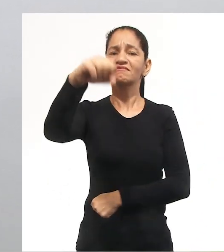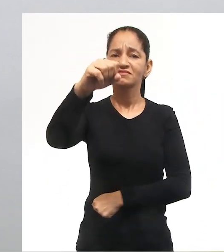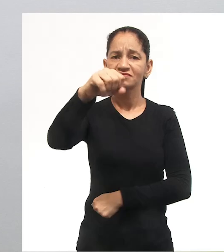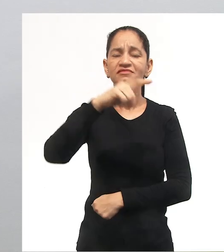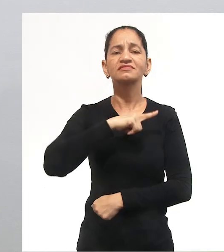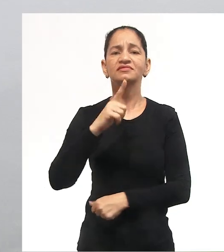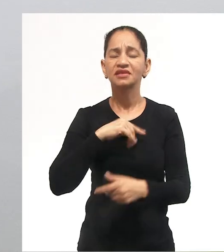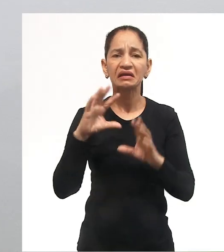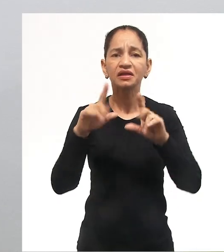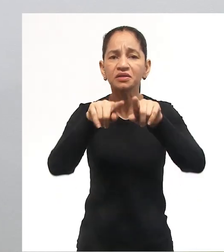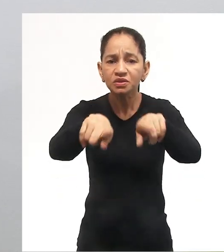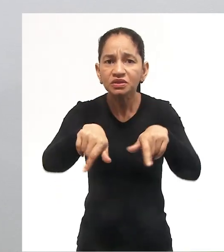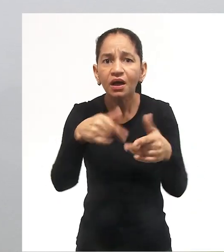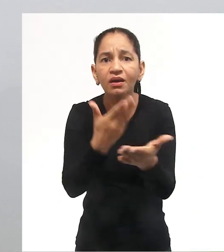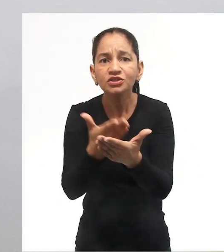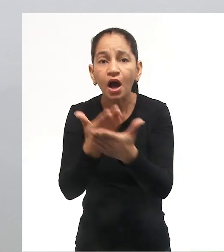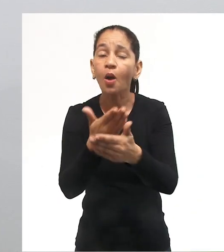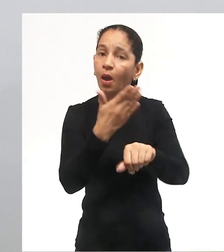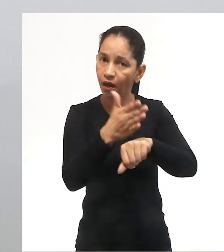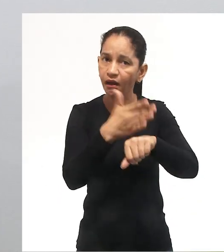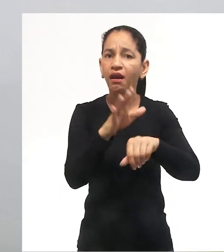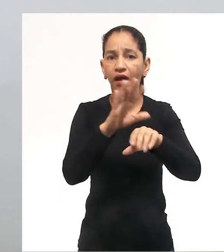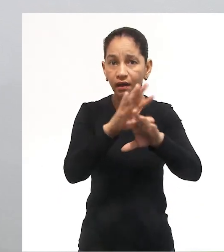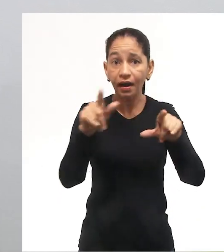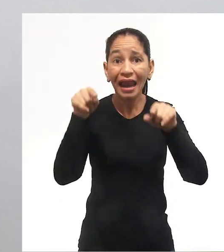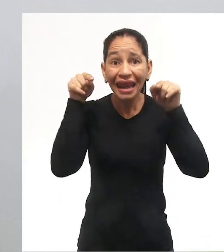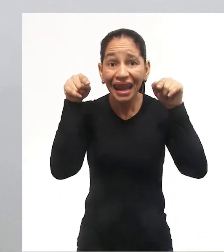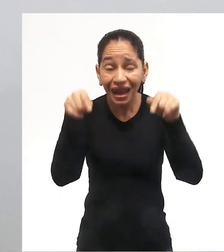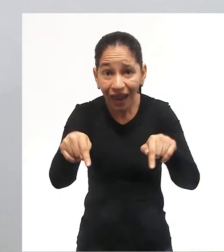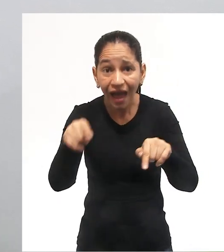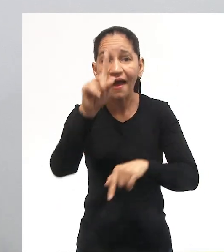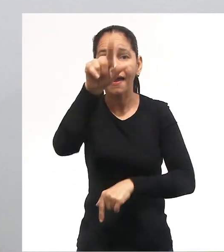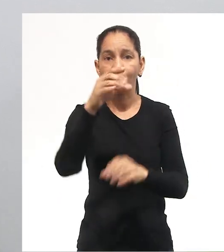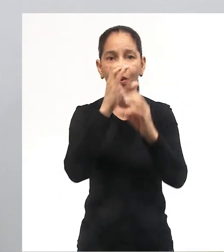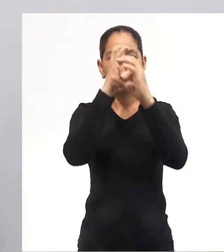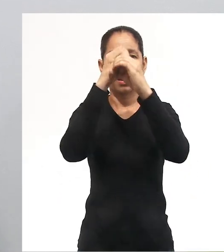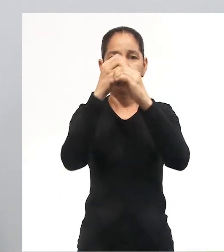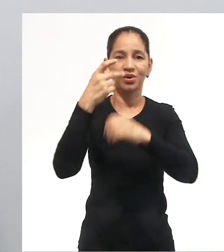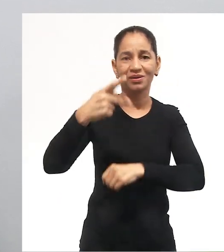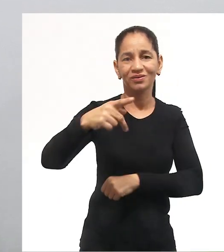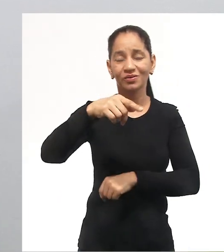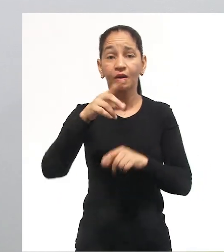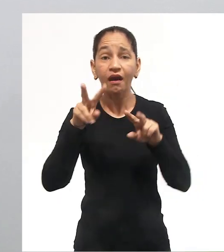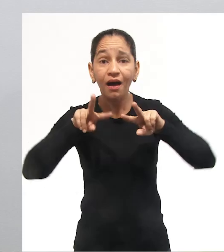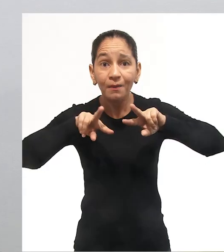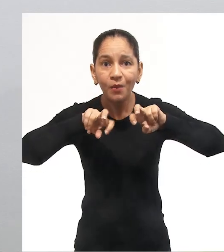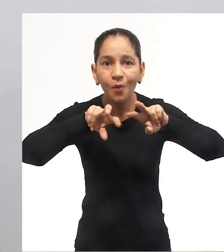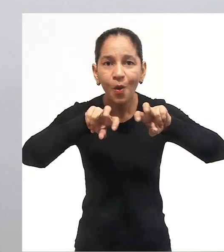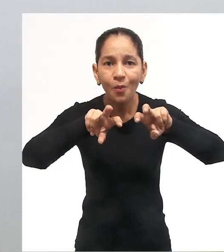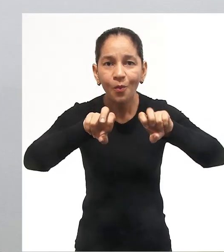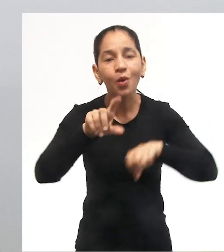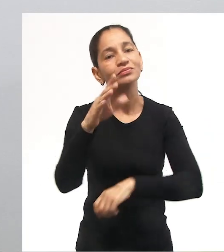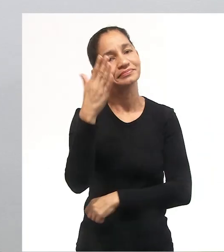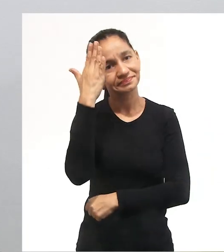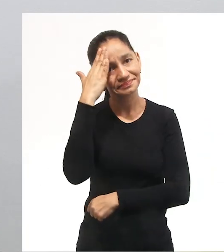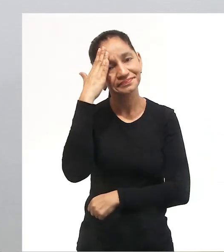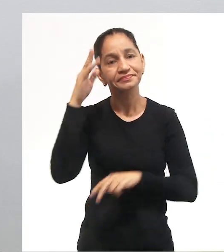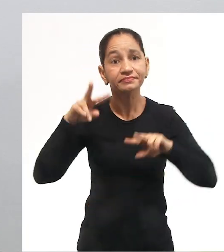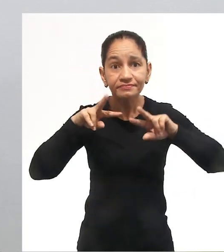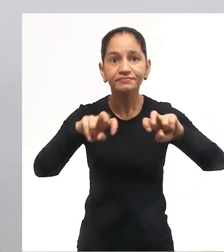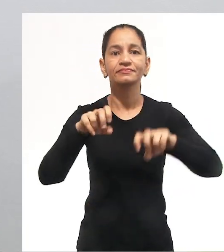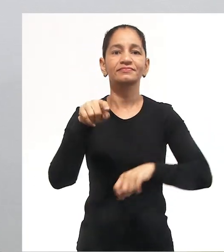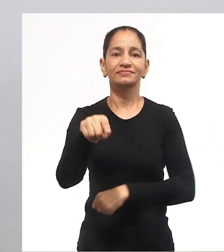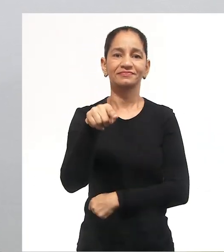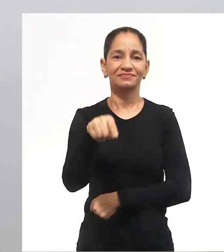pesquisa sim, não é só sala de aula não, tá? É na sala de aula o principal campo de investigação, tá? Então,